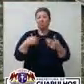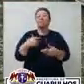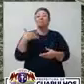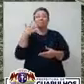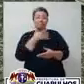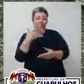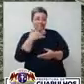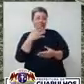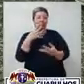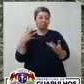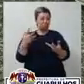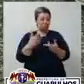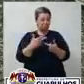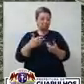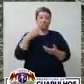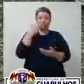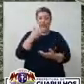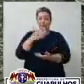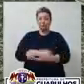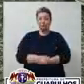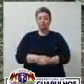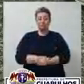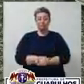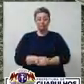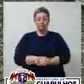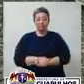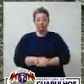E aí vai ficar bem legal também essa parte do recheio de vocês.